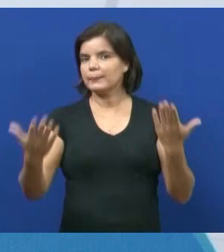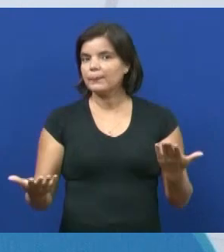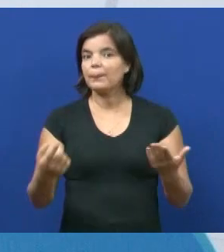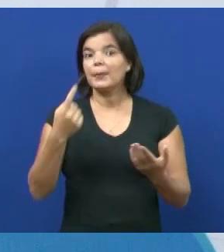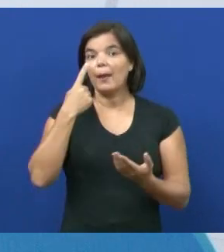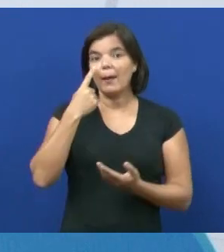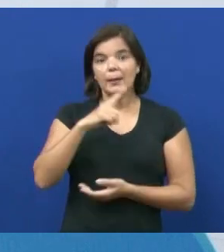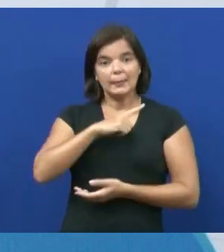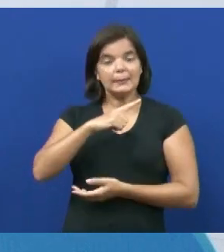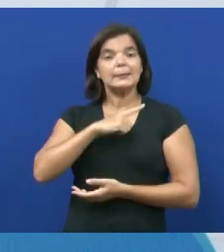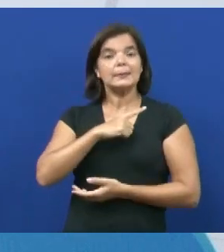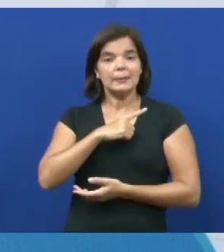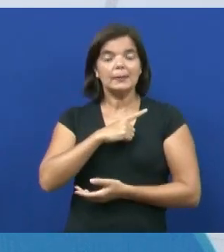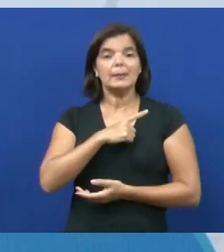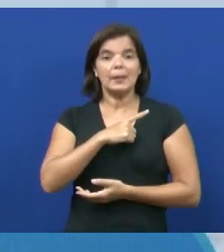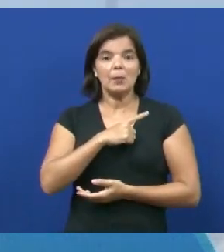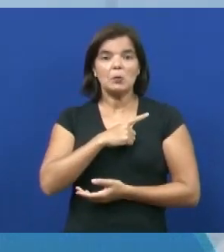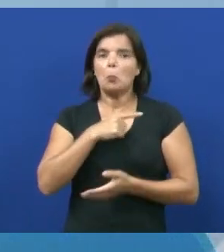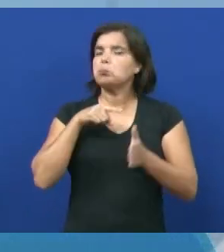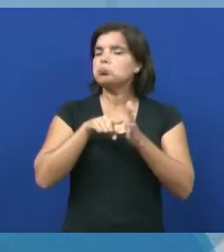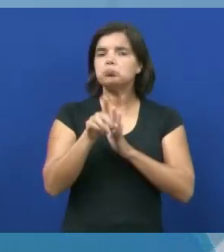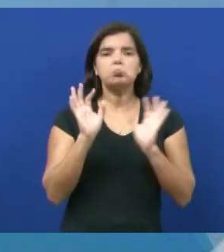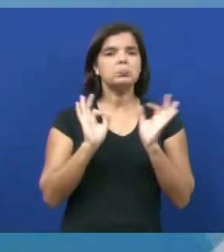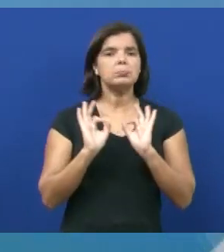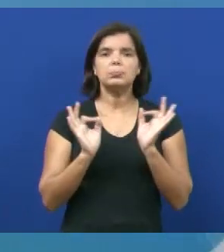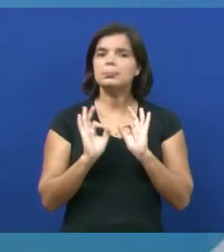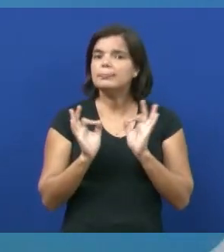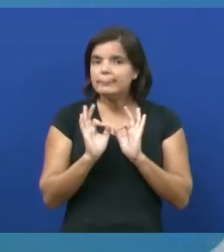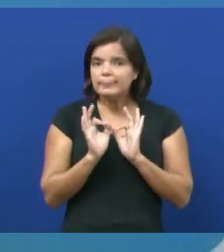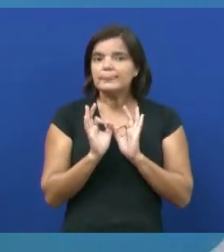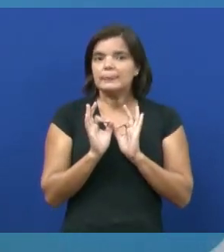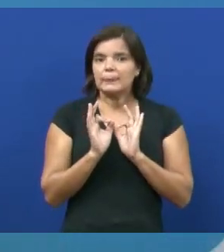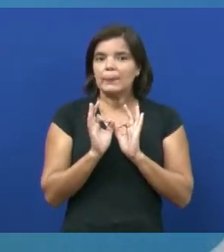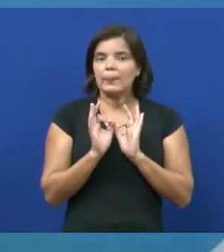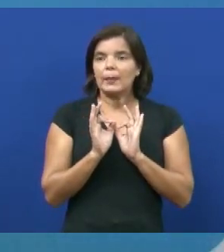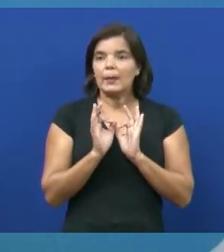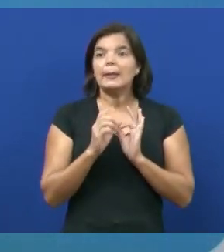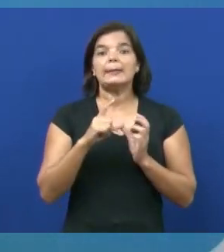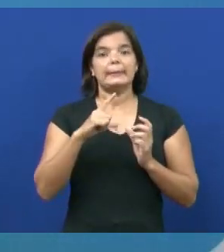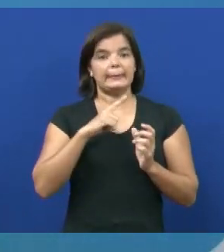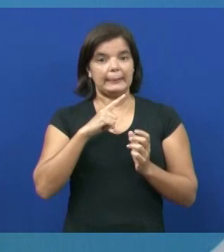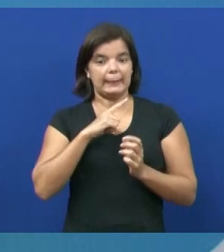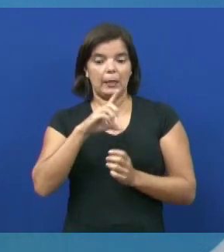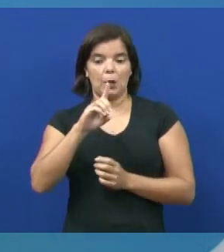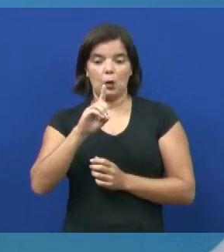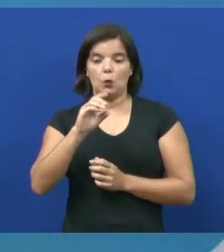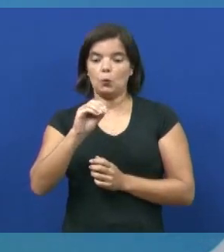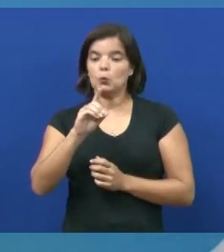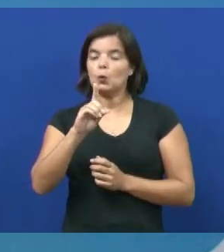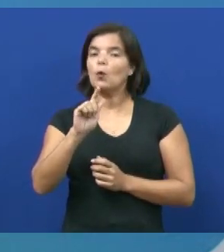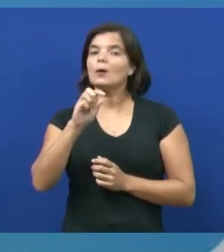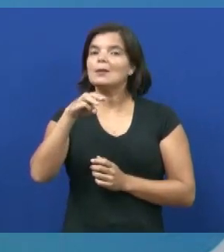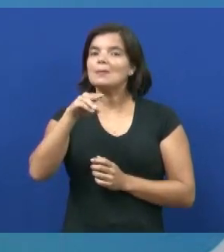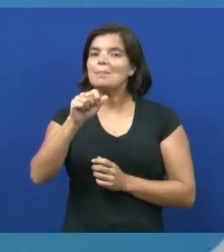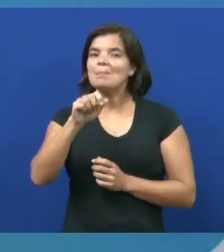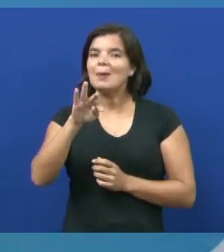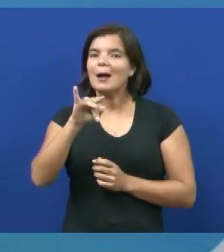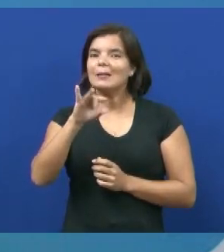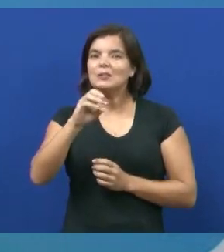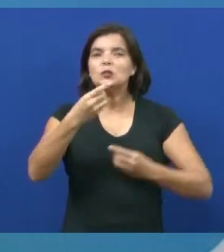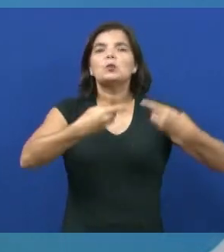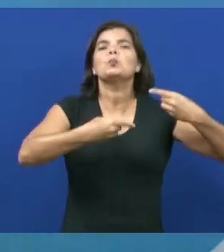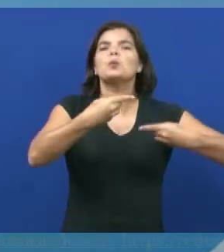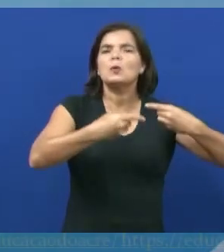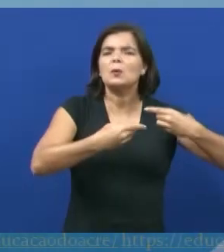aí a gente tem aquilo como, e não questiona, certo? Existe o dogmatismo na política também. Quando